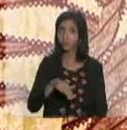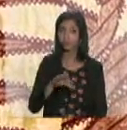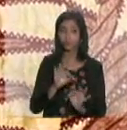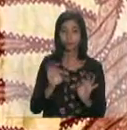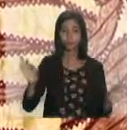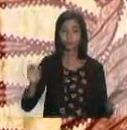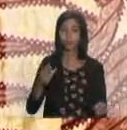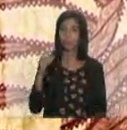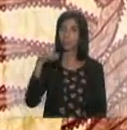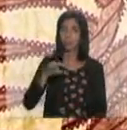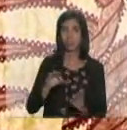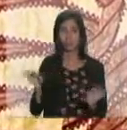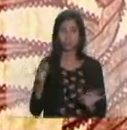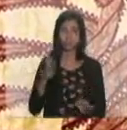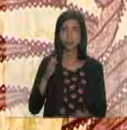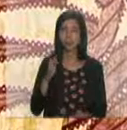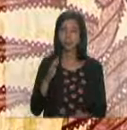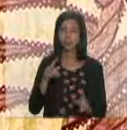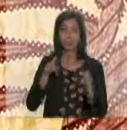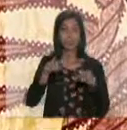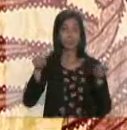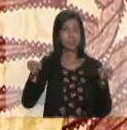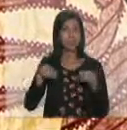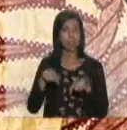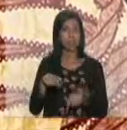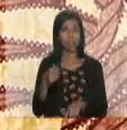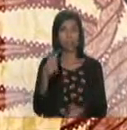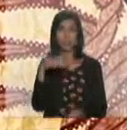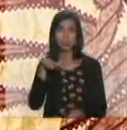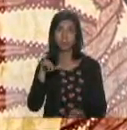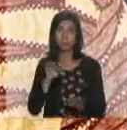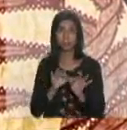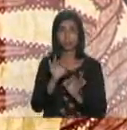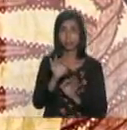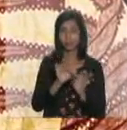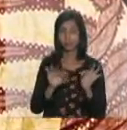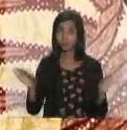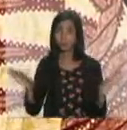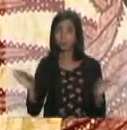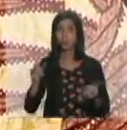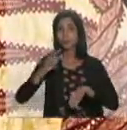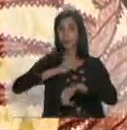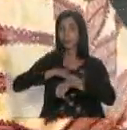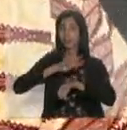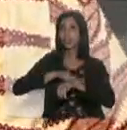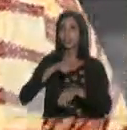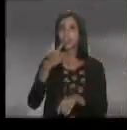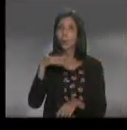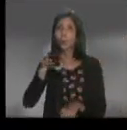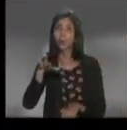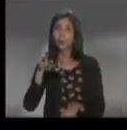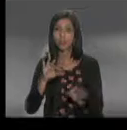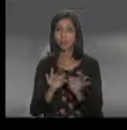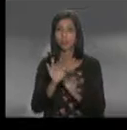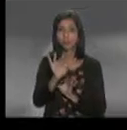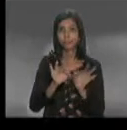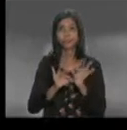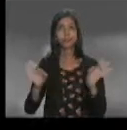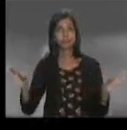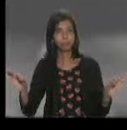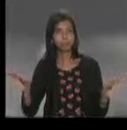por 3 e pouco. A sala era 2,5 por 2,5. O banheiro era 1,5